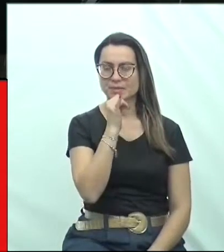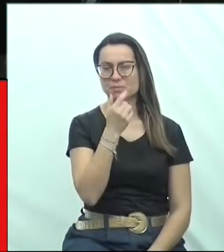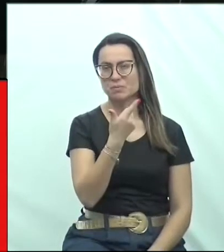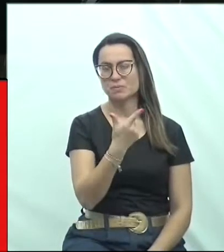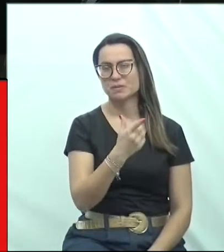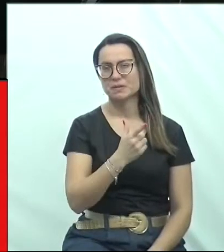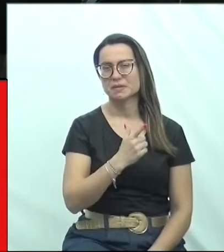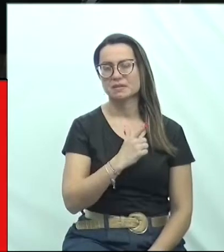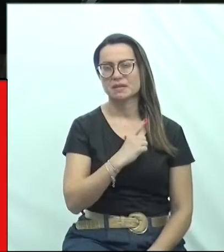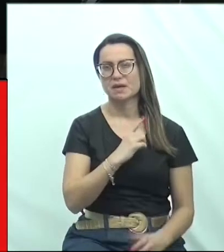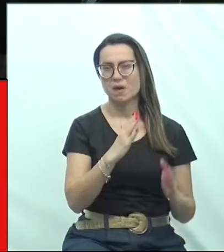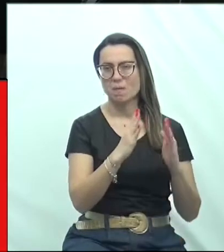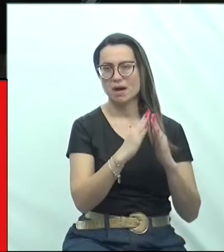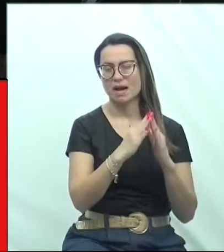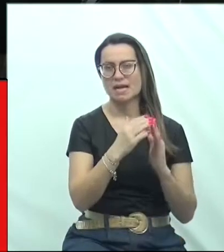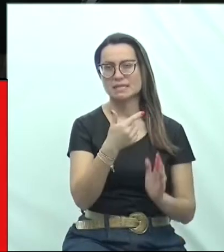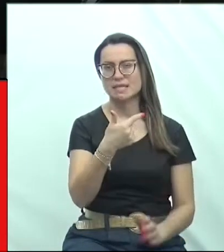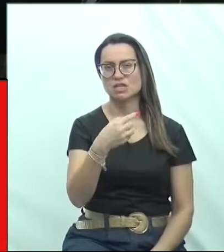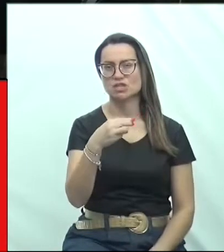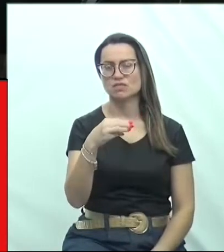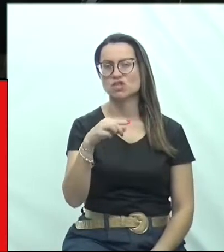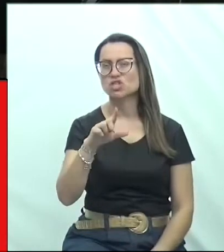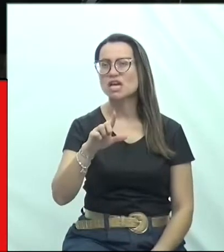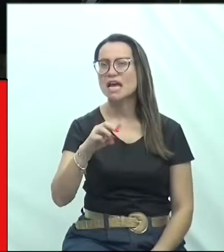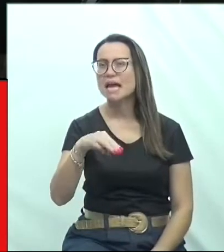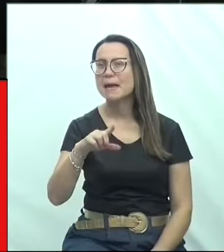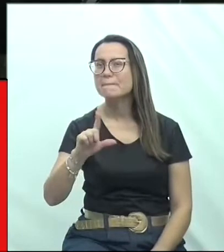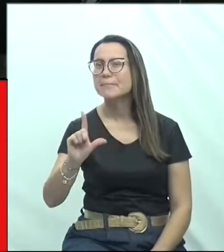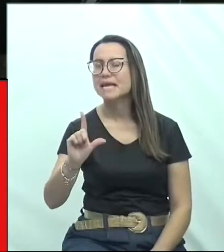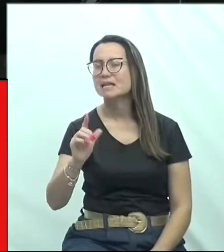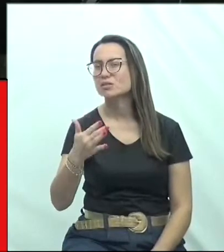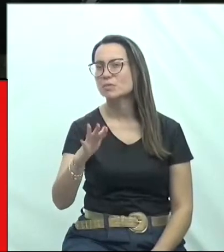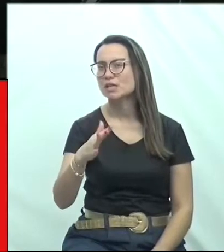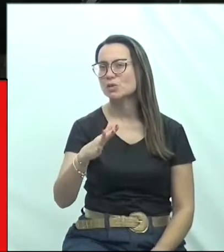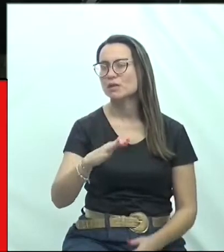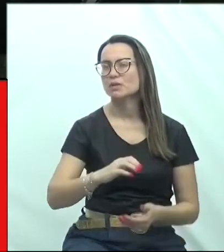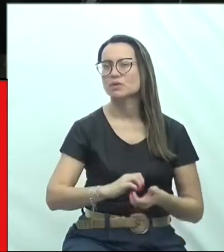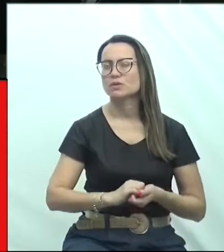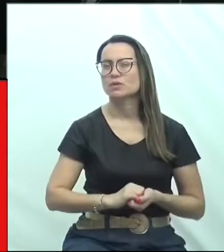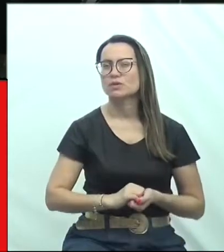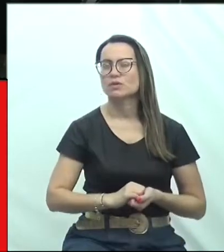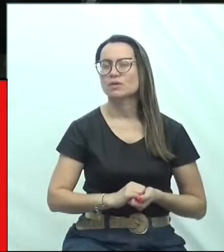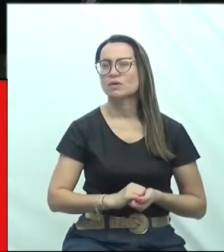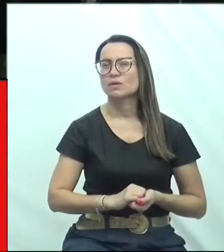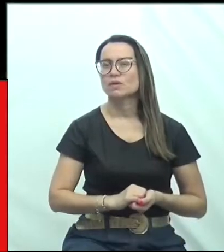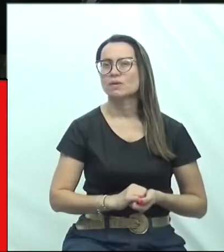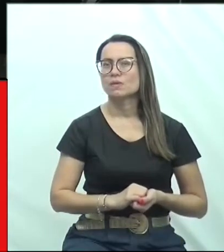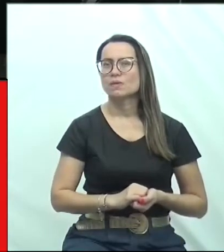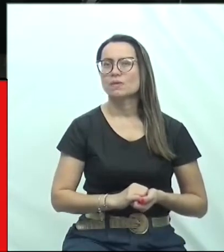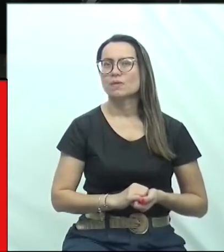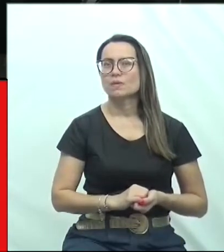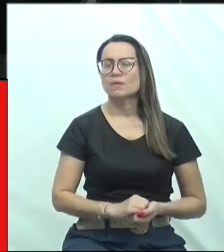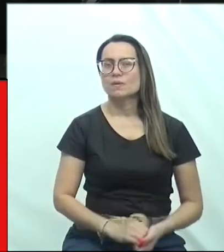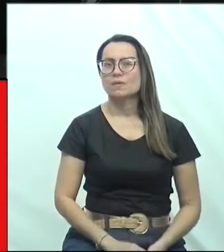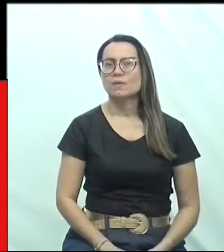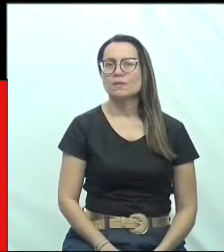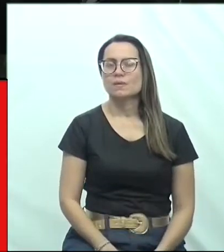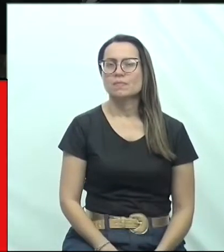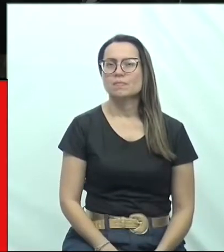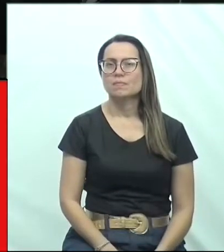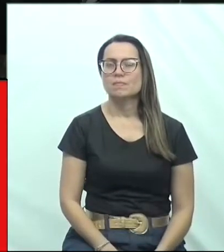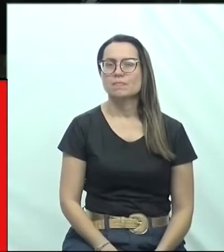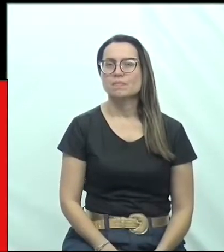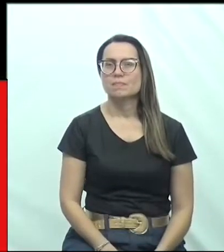uma casa, terceira casa, quarta casa de litros, 20 ml. Aquela que a gente